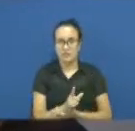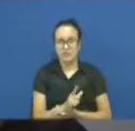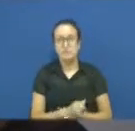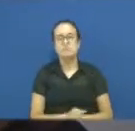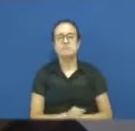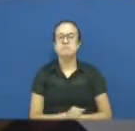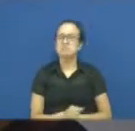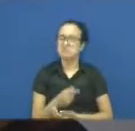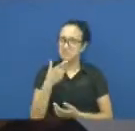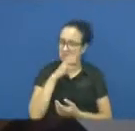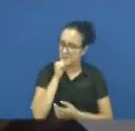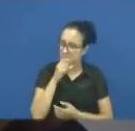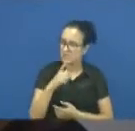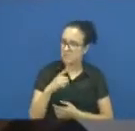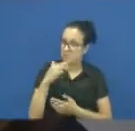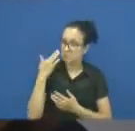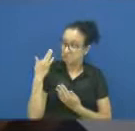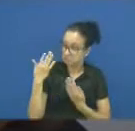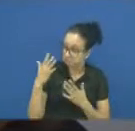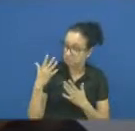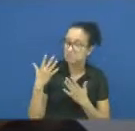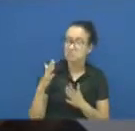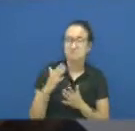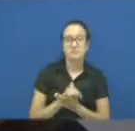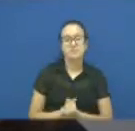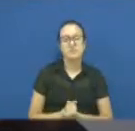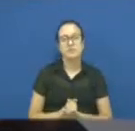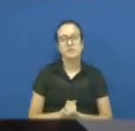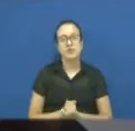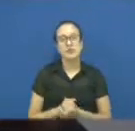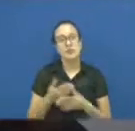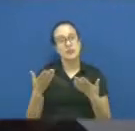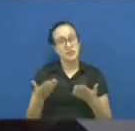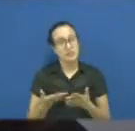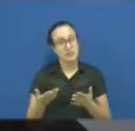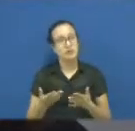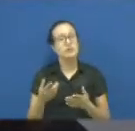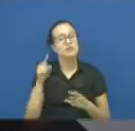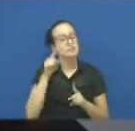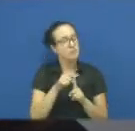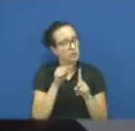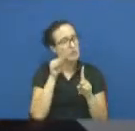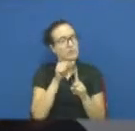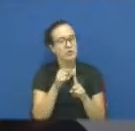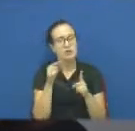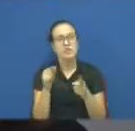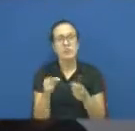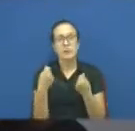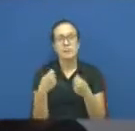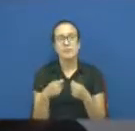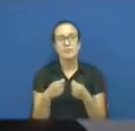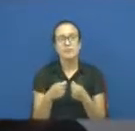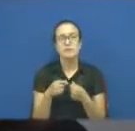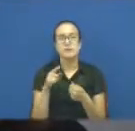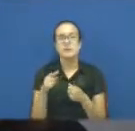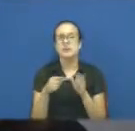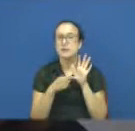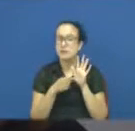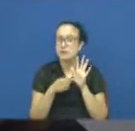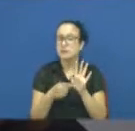para Limeira. Por esses motivos, aos nobres pares dessa Eglésia Casa de Leis, proponho